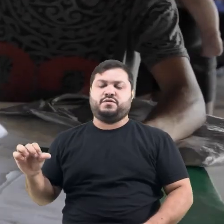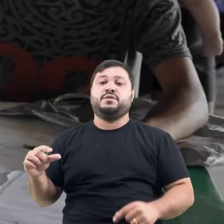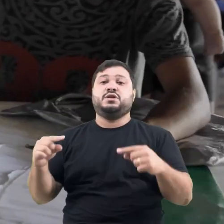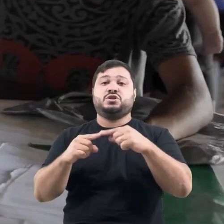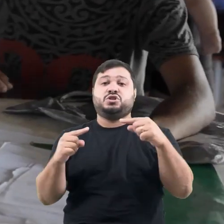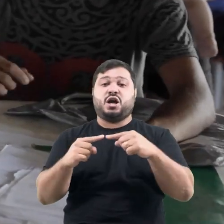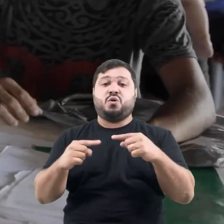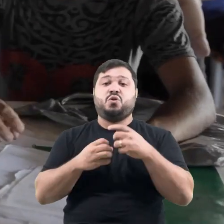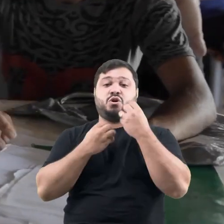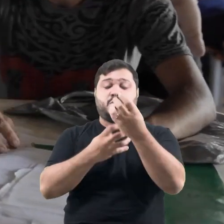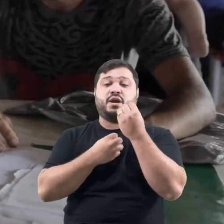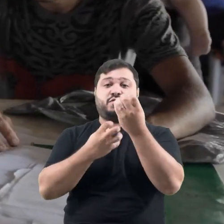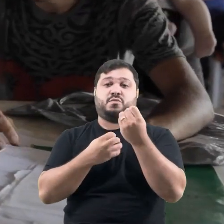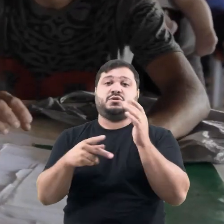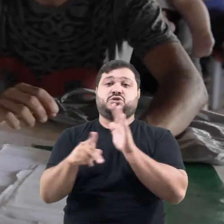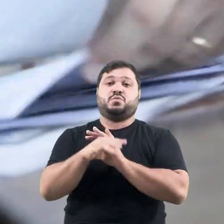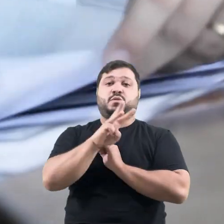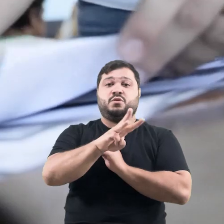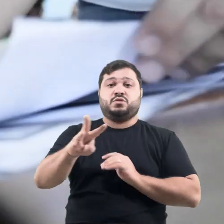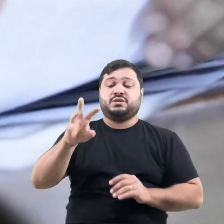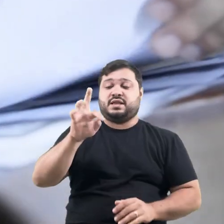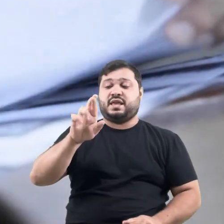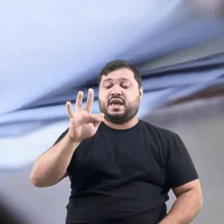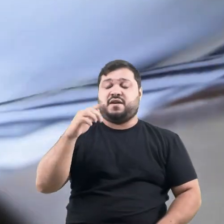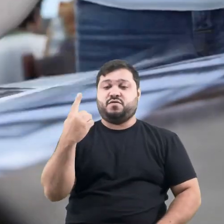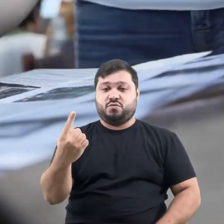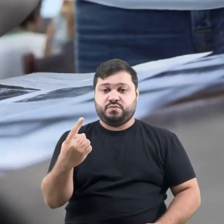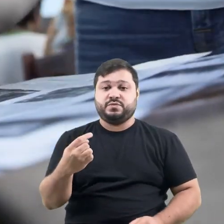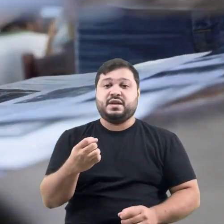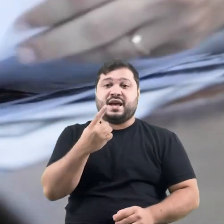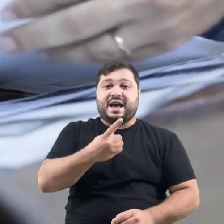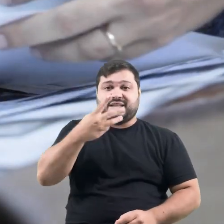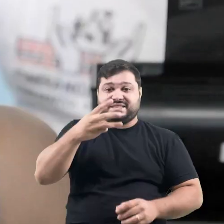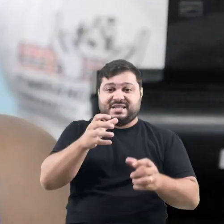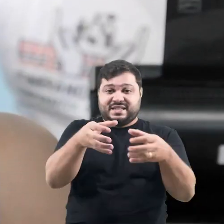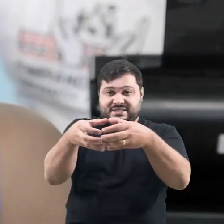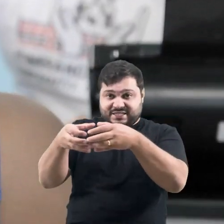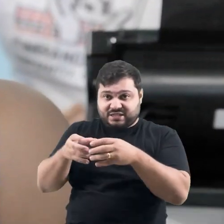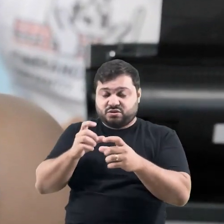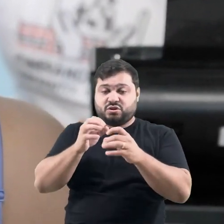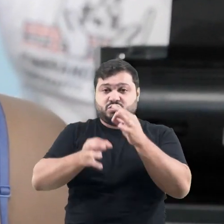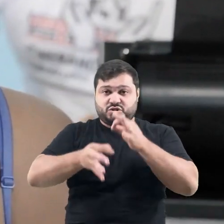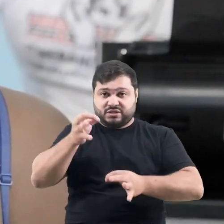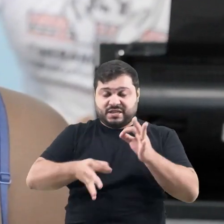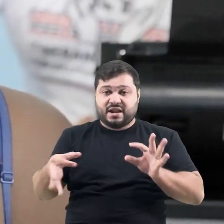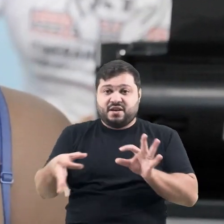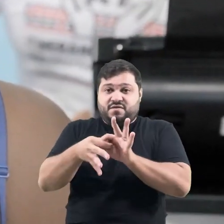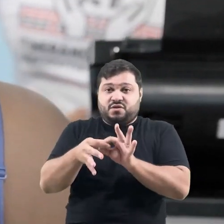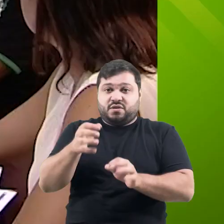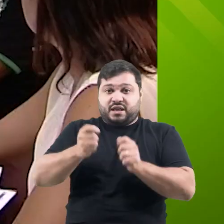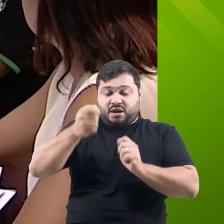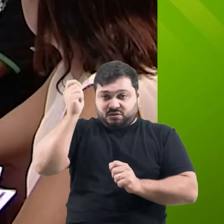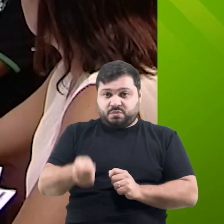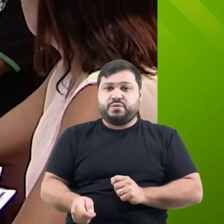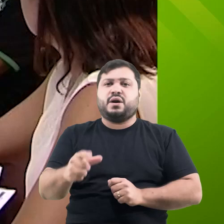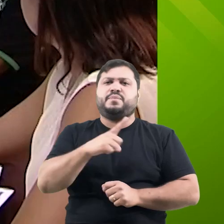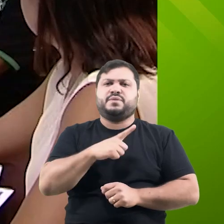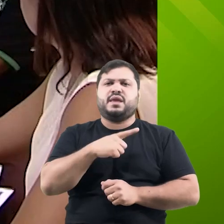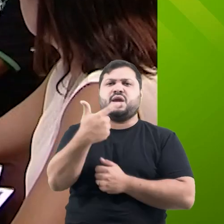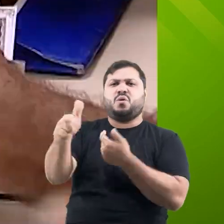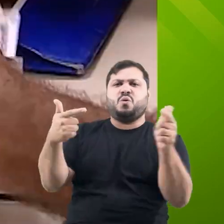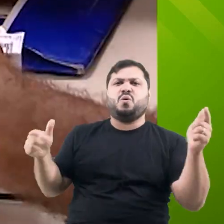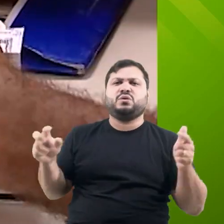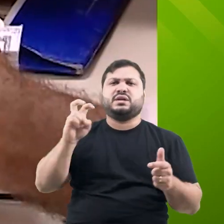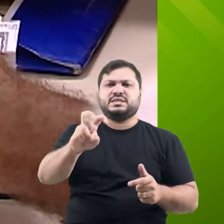De acordo com informações do site do TRF1, as 13 seções judiciárias vinculadas ao tribunal possuem